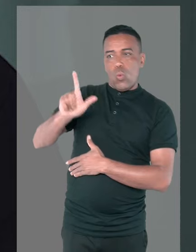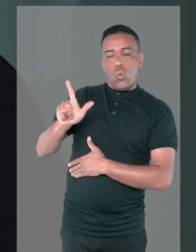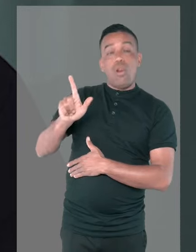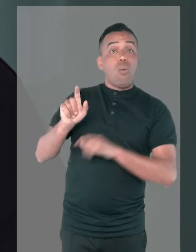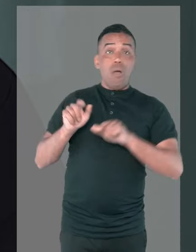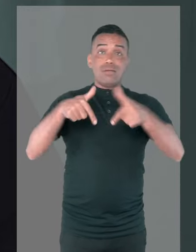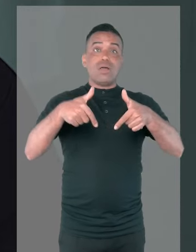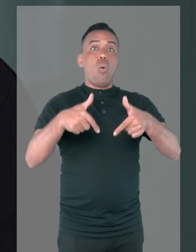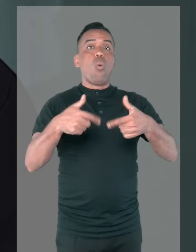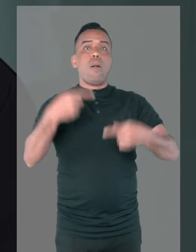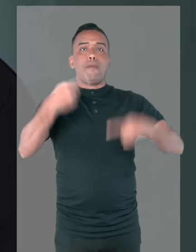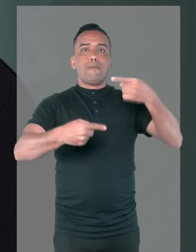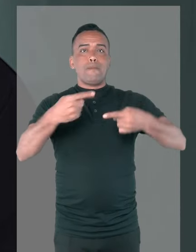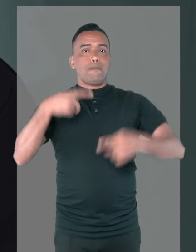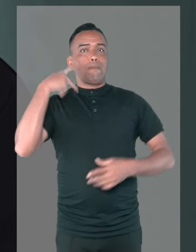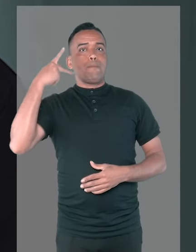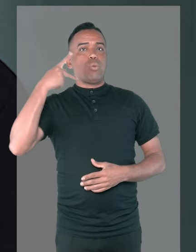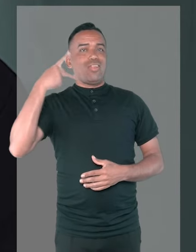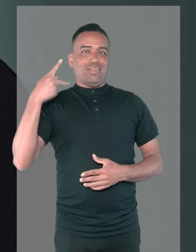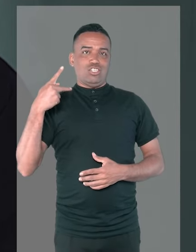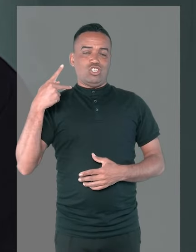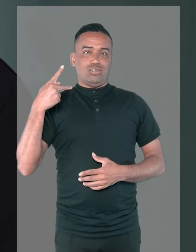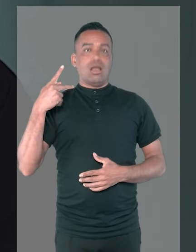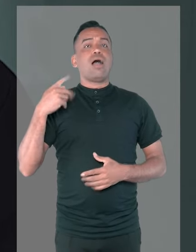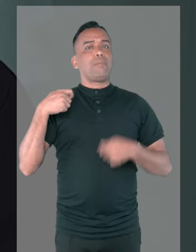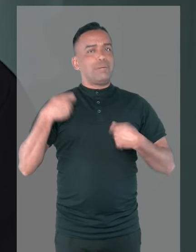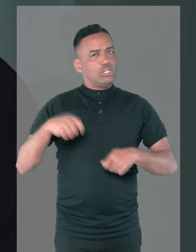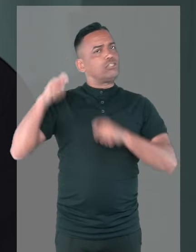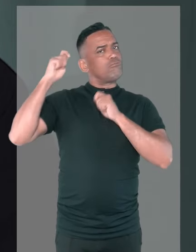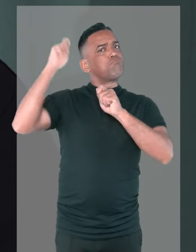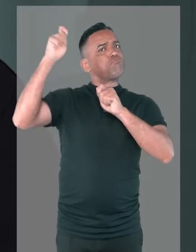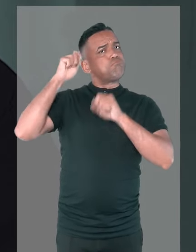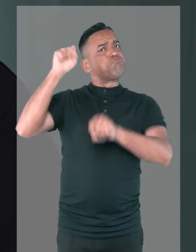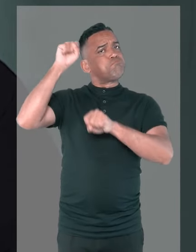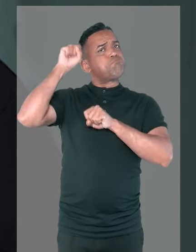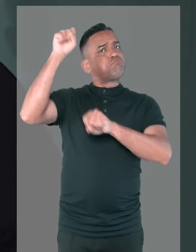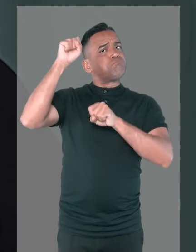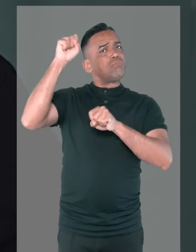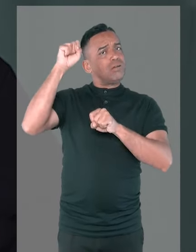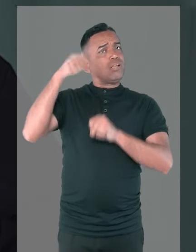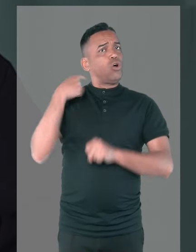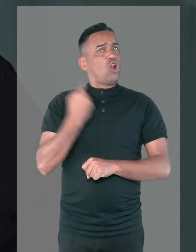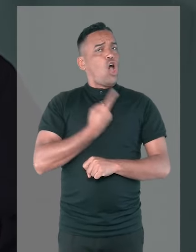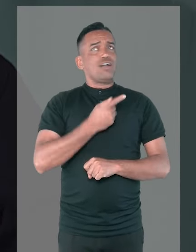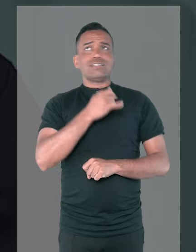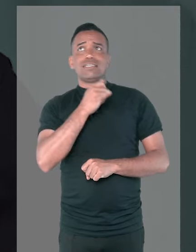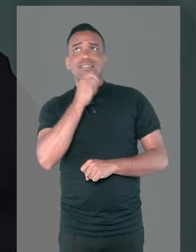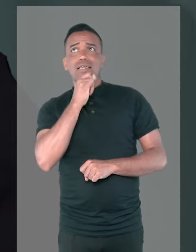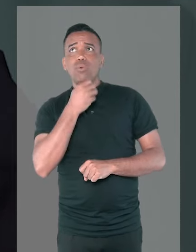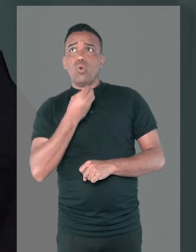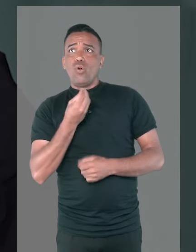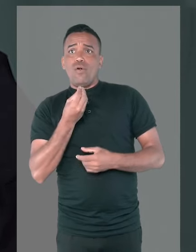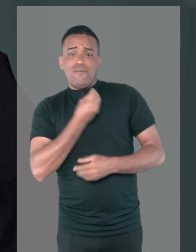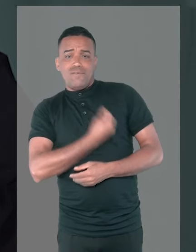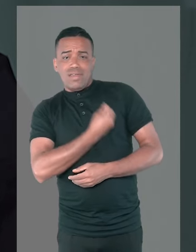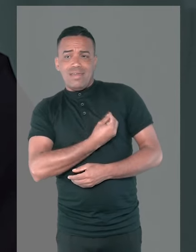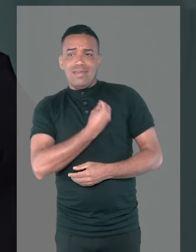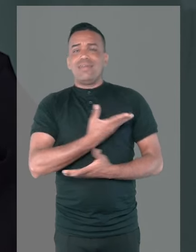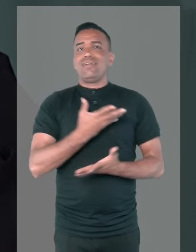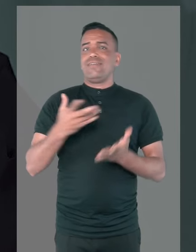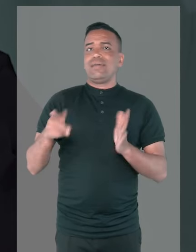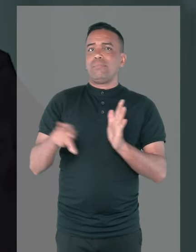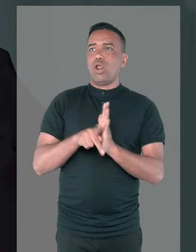atividade política e que exige militância. Ou seja, a gente vive assim uma espécie, os estertores da